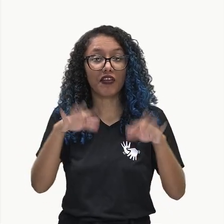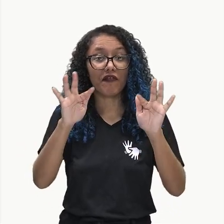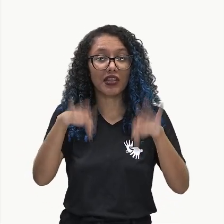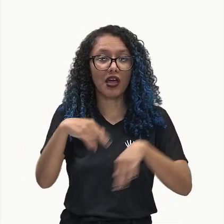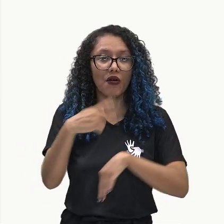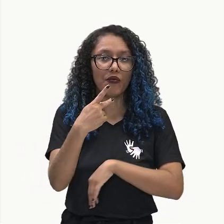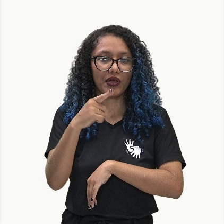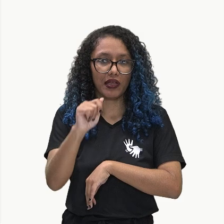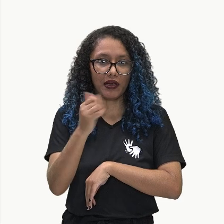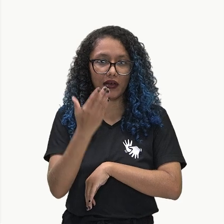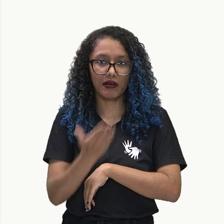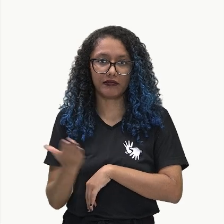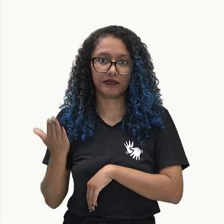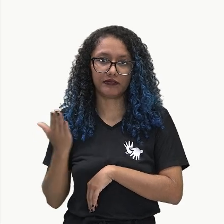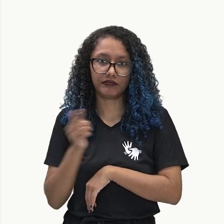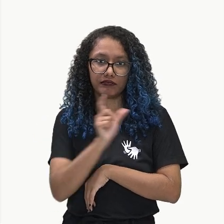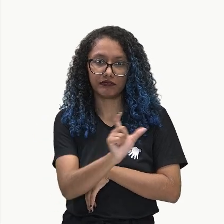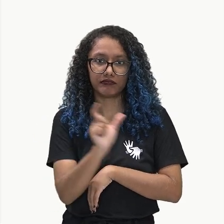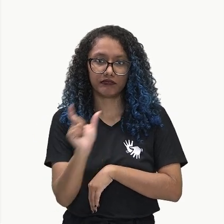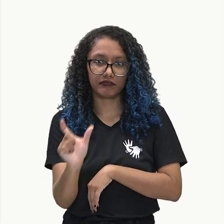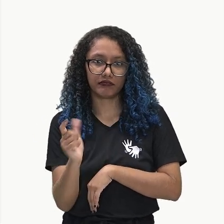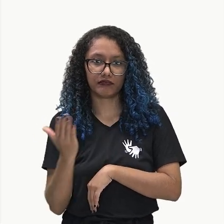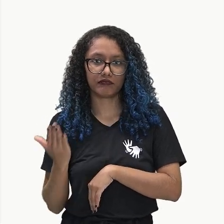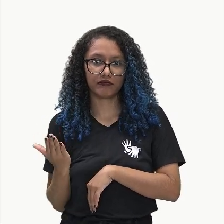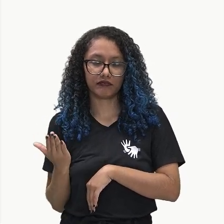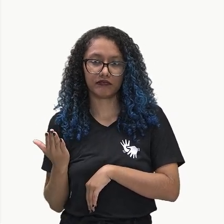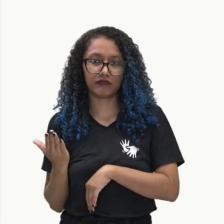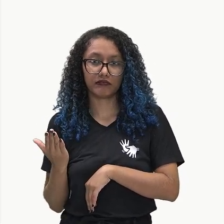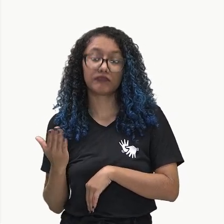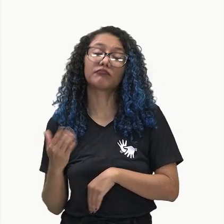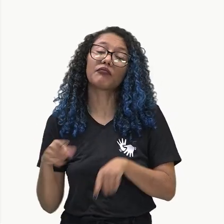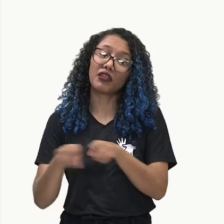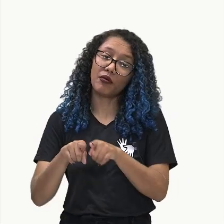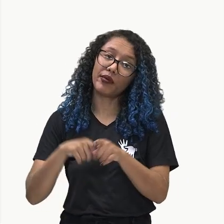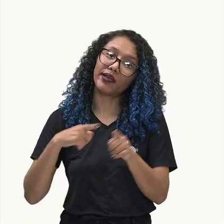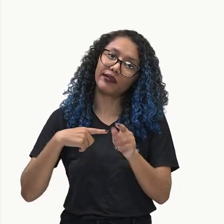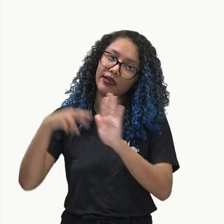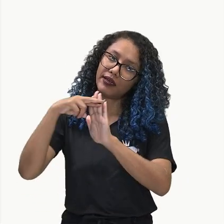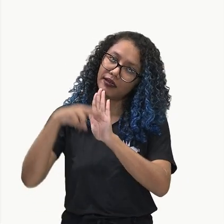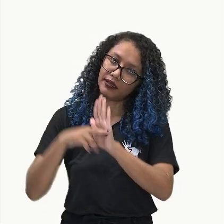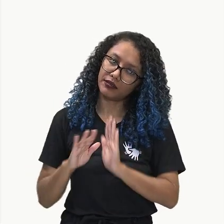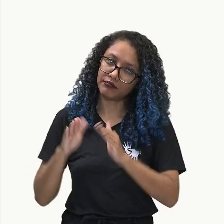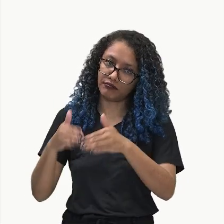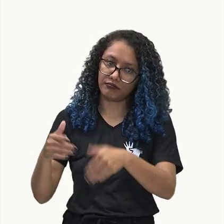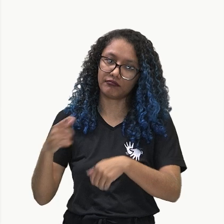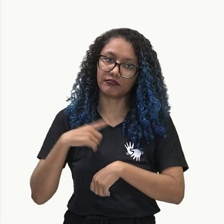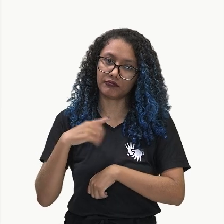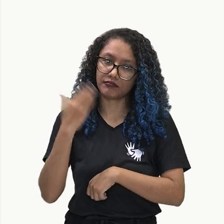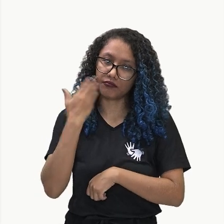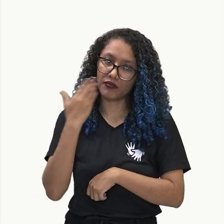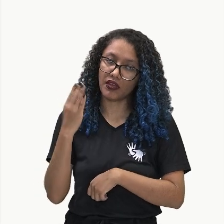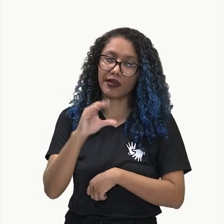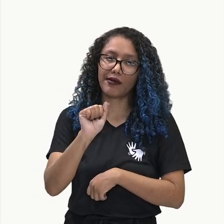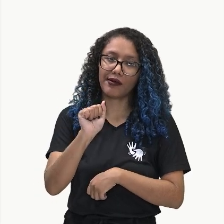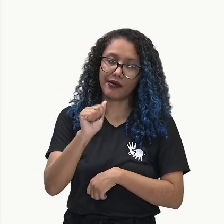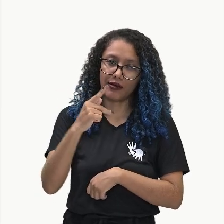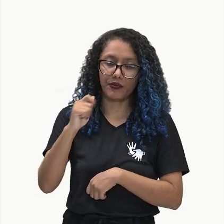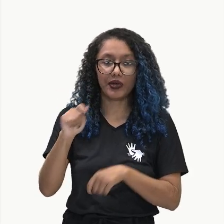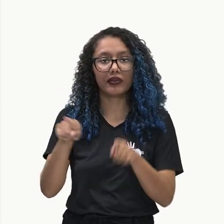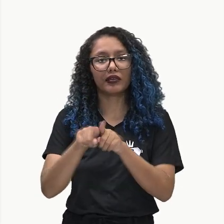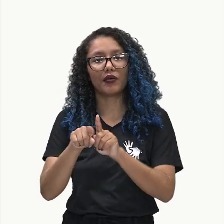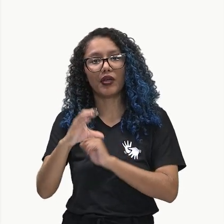el arpa, el mapa, com suas exceções, la capa, la copa. En